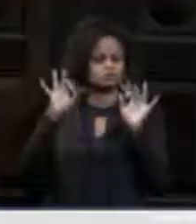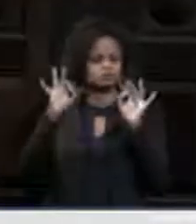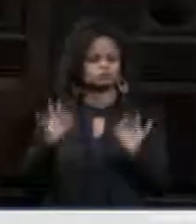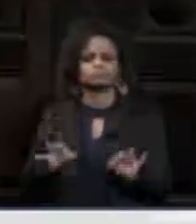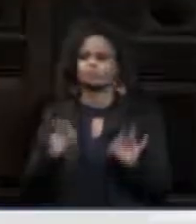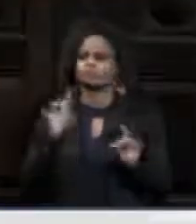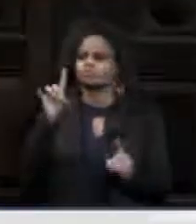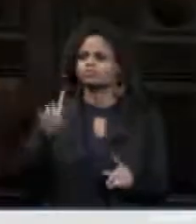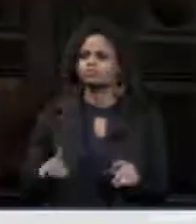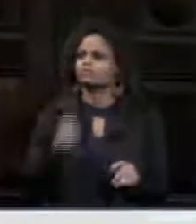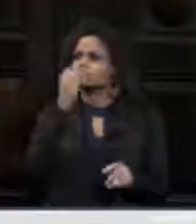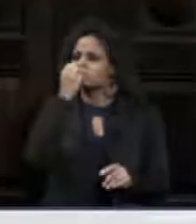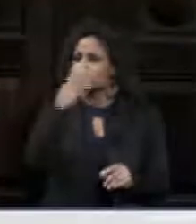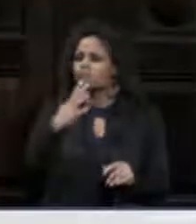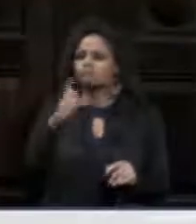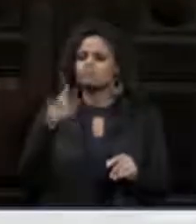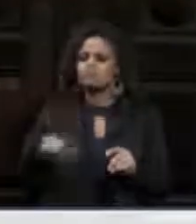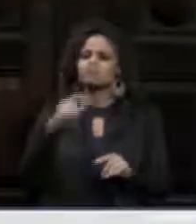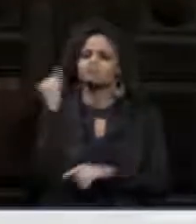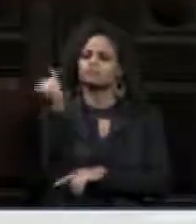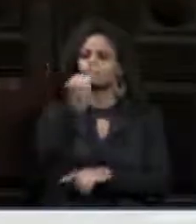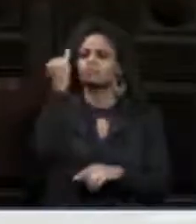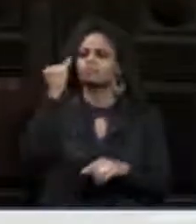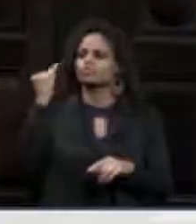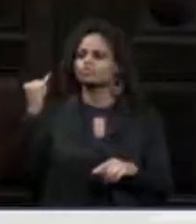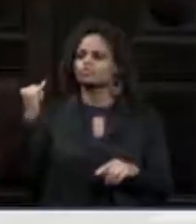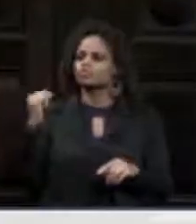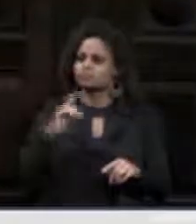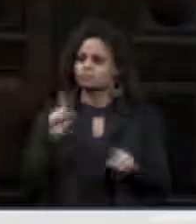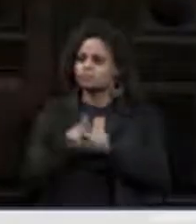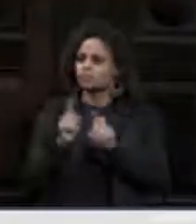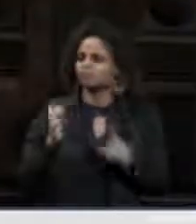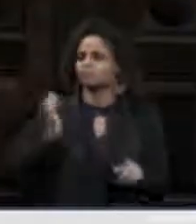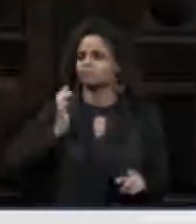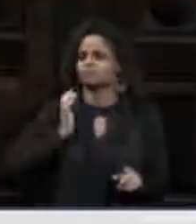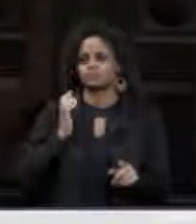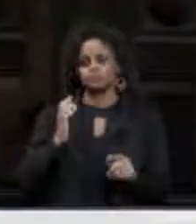honrados, mas é uma causa nobre e rica no seu conteúdo. Muito obrigado.